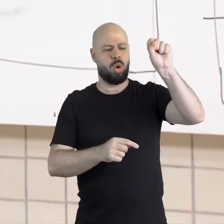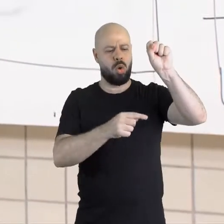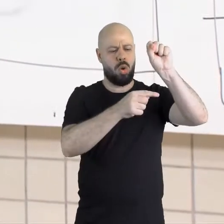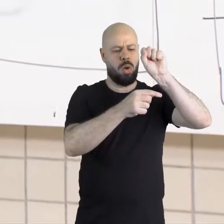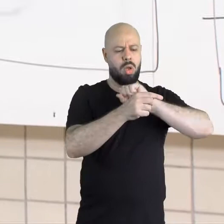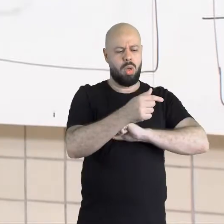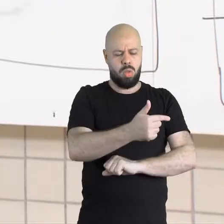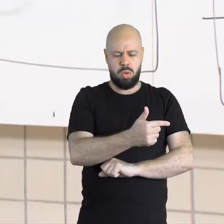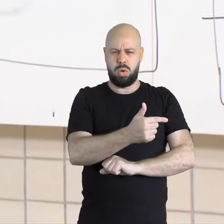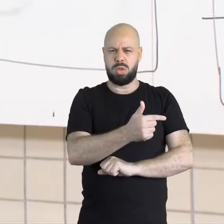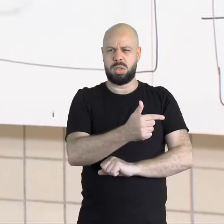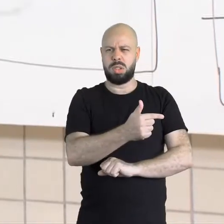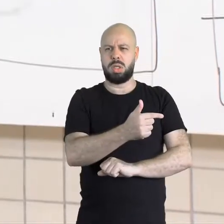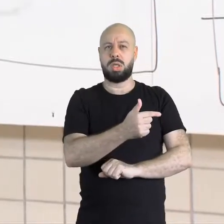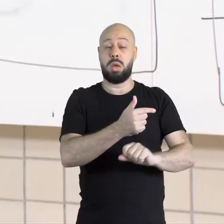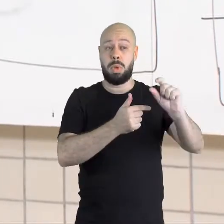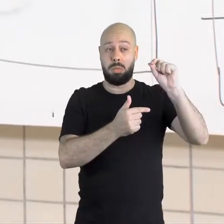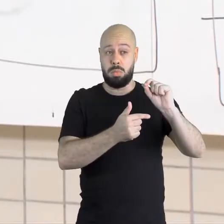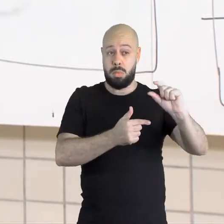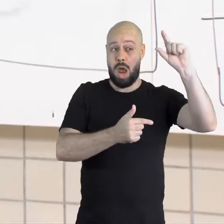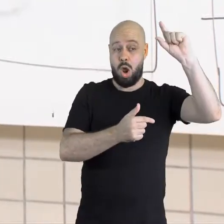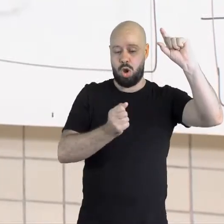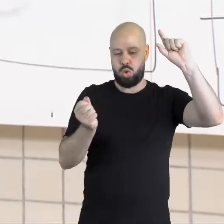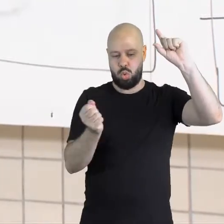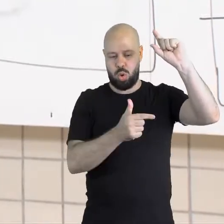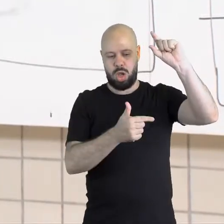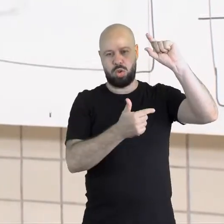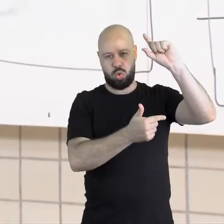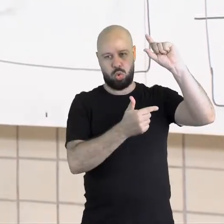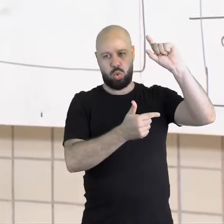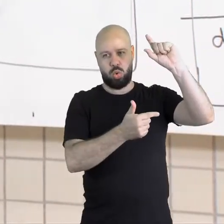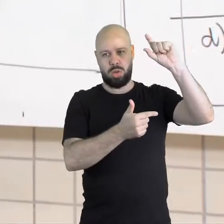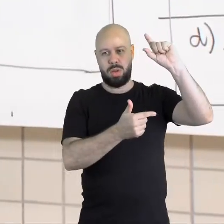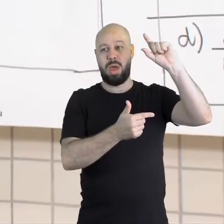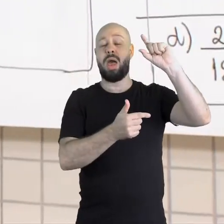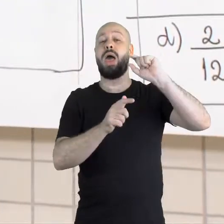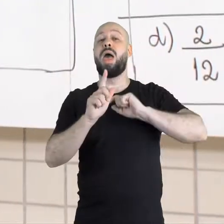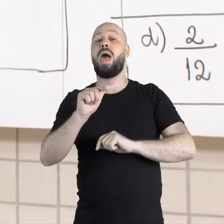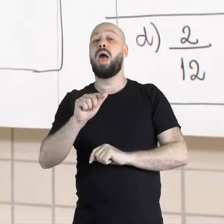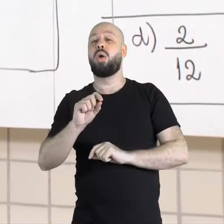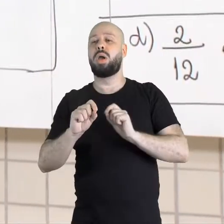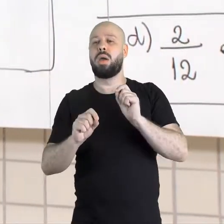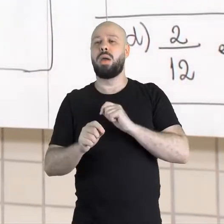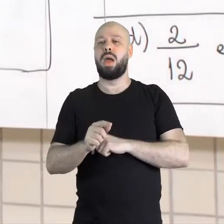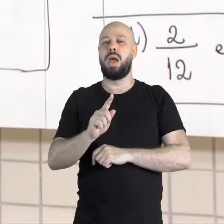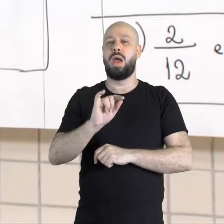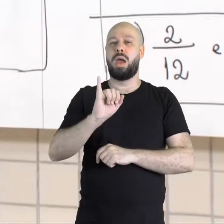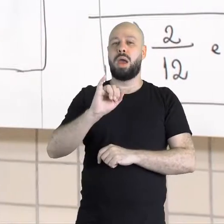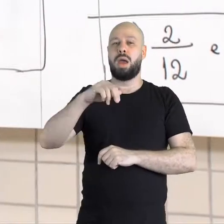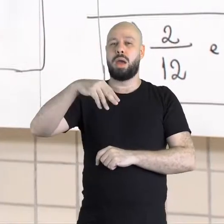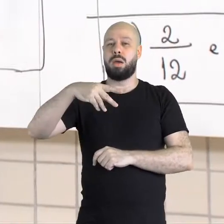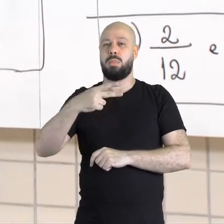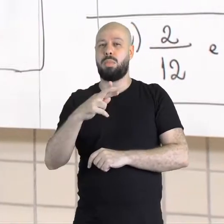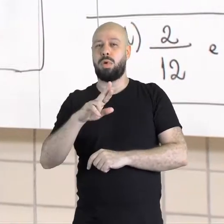8/6. Se o numerador é maior que o denominador, é uma fração imprópria.